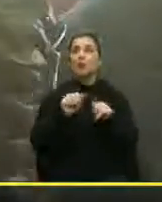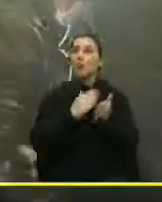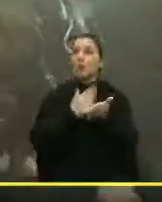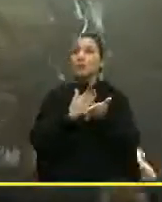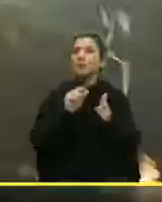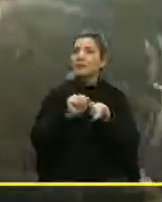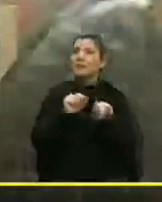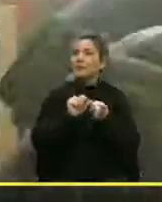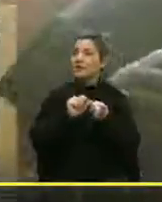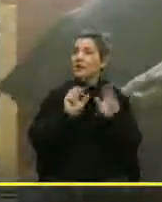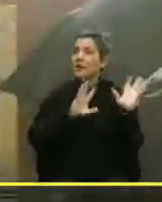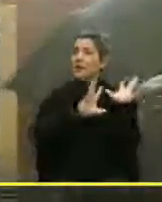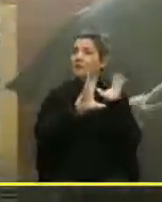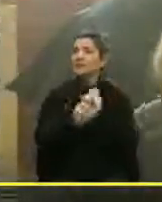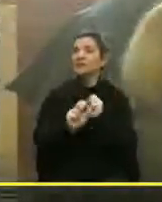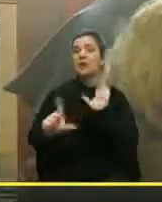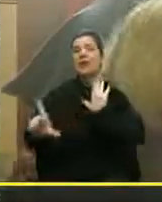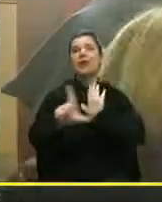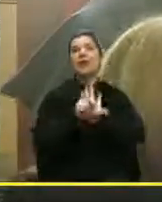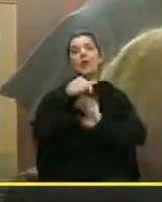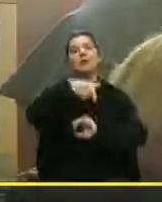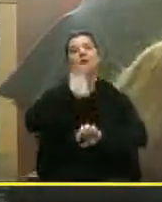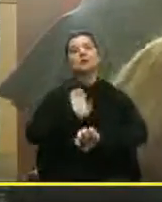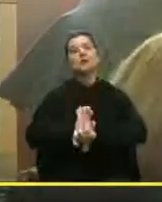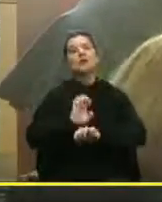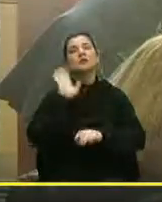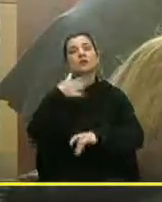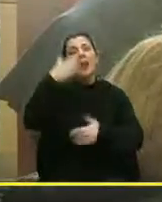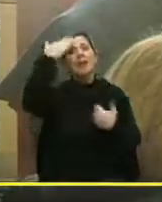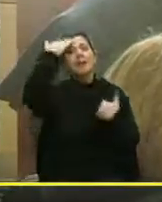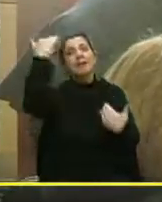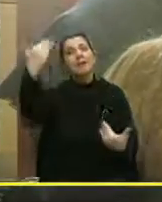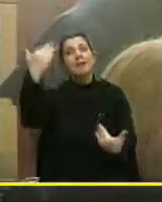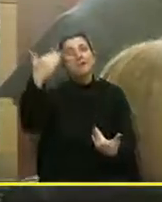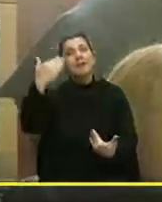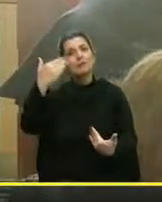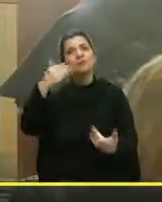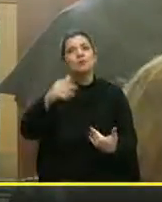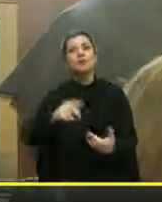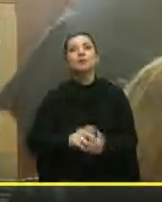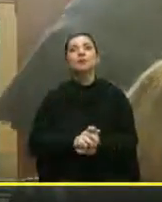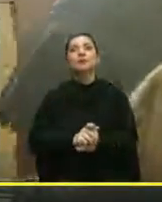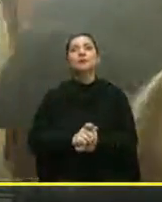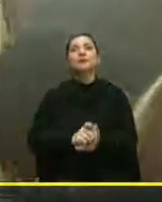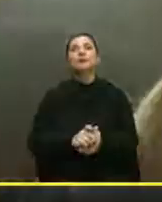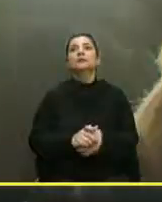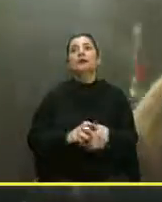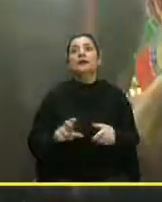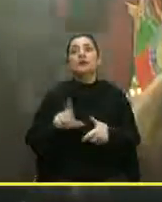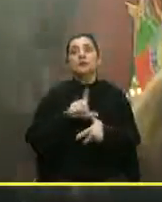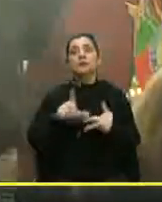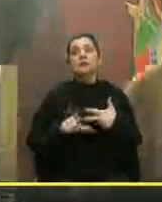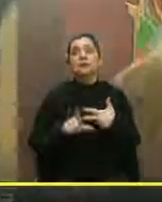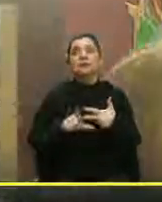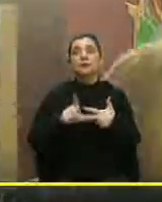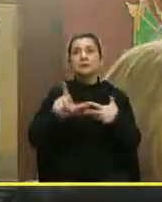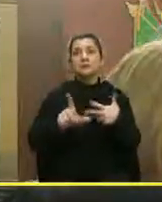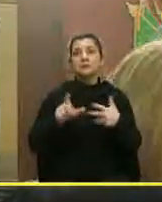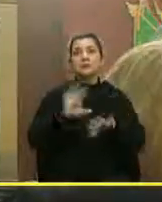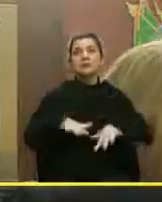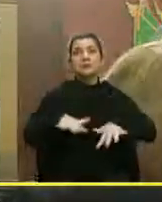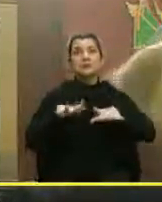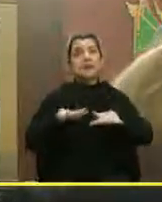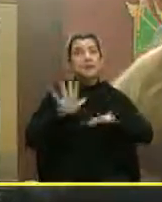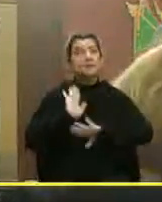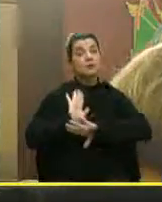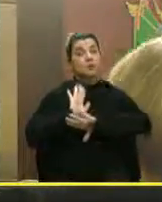revisão legal aqui no estado e por conta disso já de antemão agradeço fortemente a Superintendência Legislativa da Assembleia que nos auxiliam nesse processo